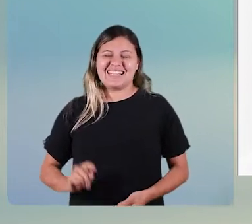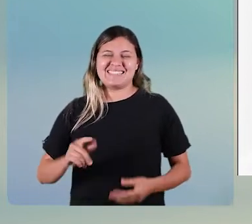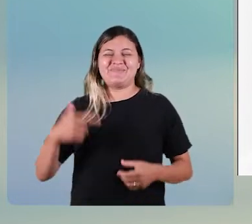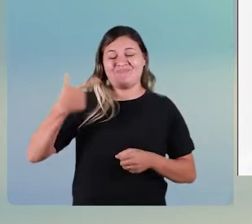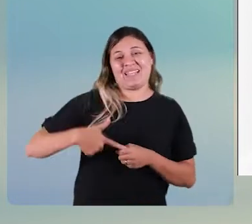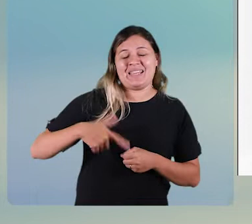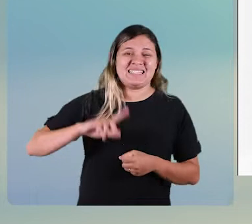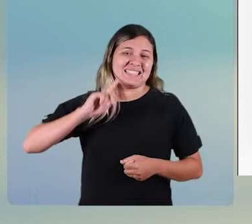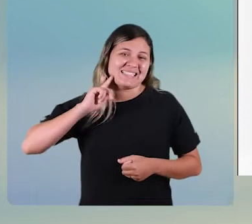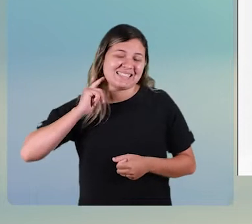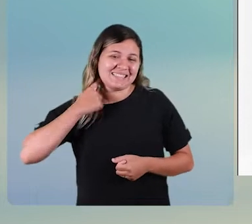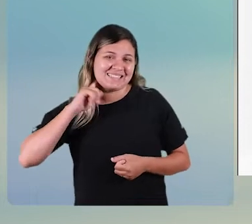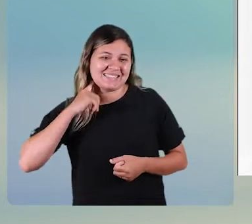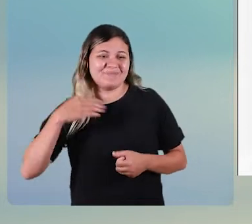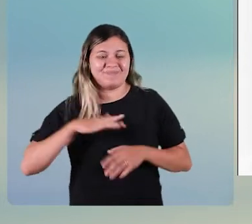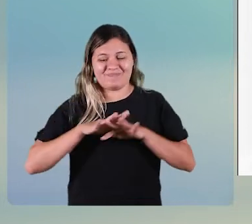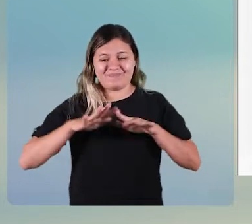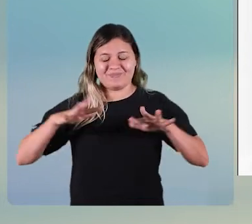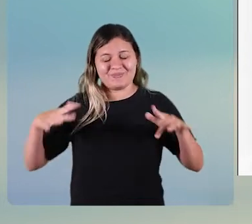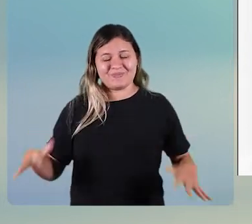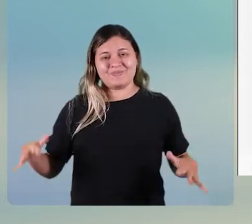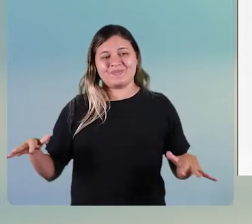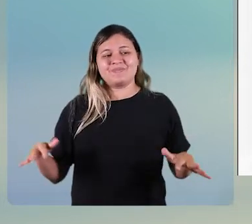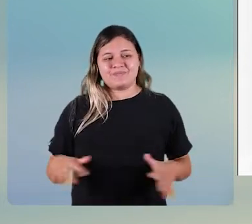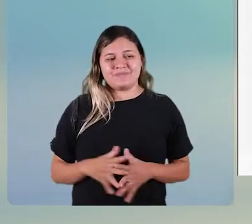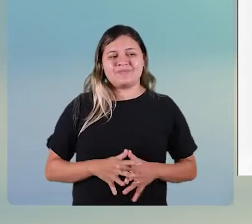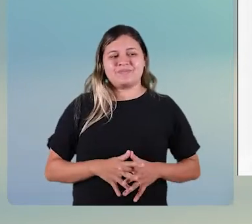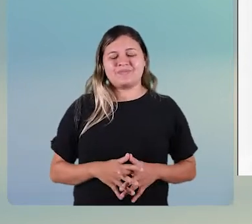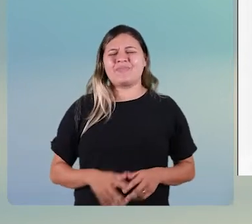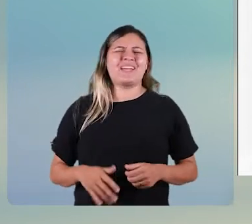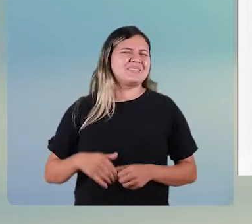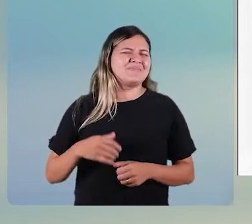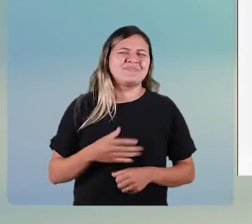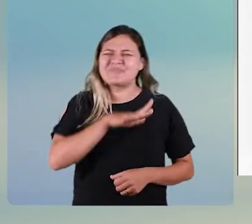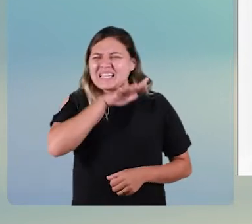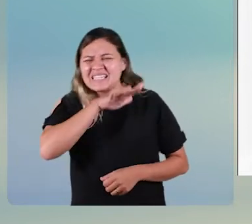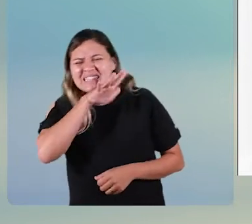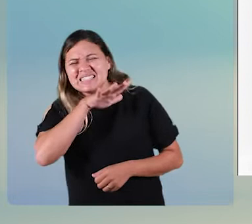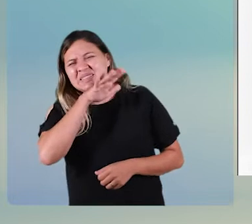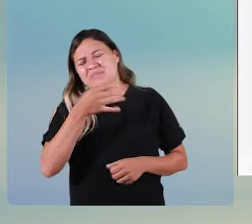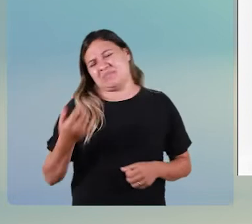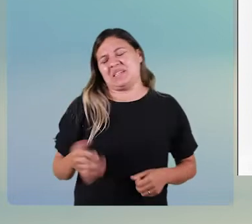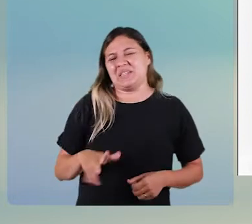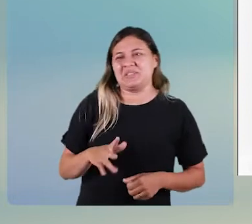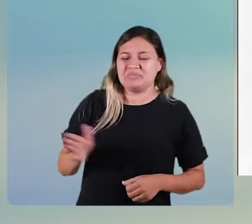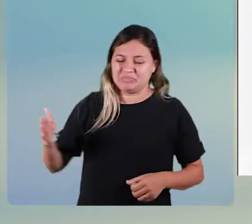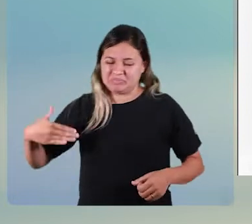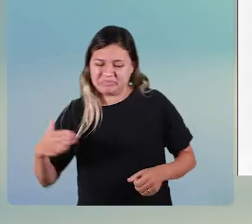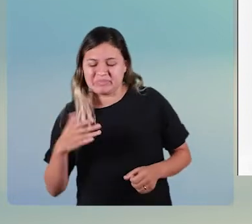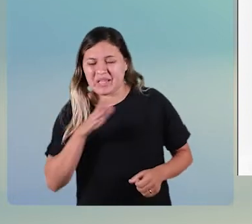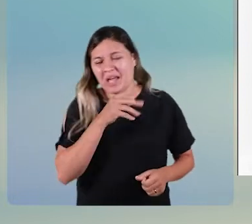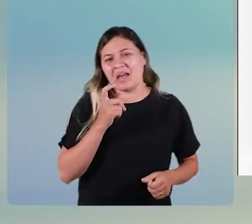impacto no ecossistema local enorme, né? Tá certo? Tanto nos animais aquáticos como nos animais